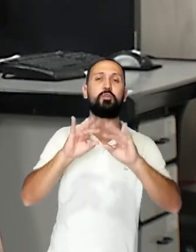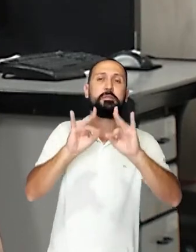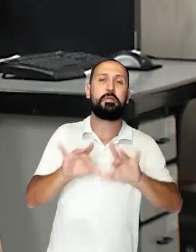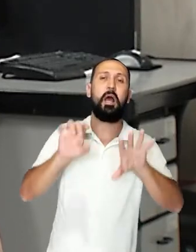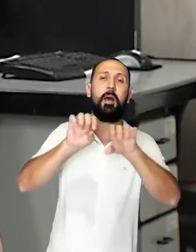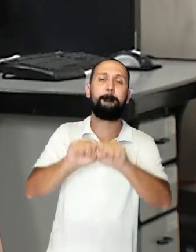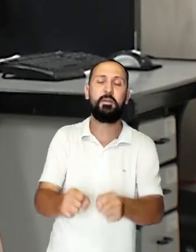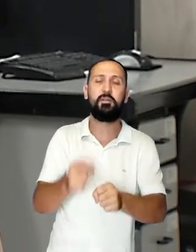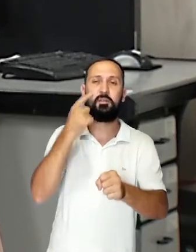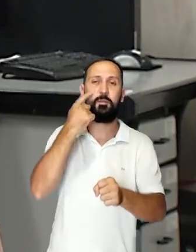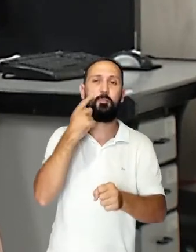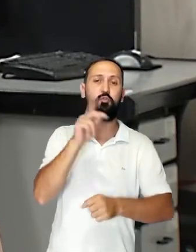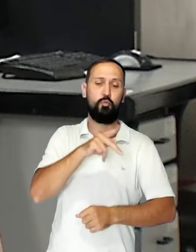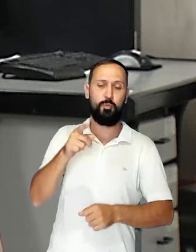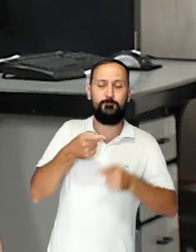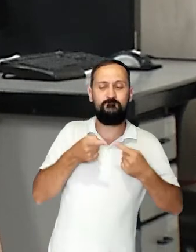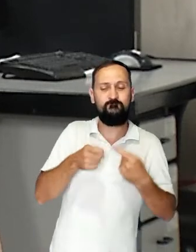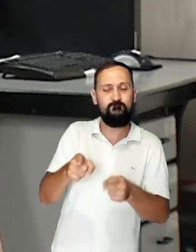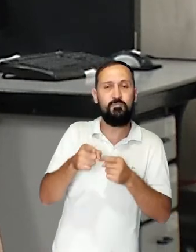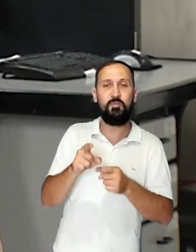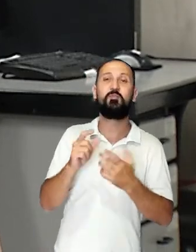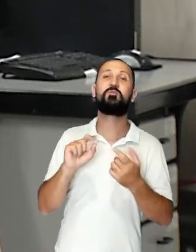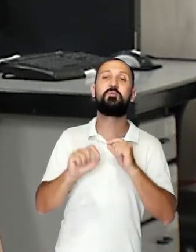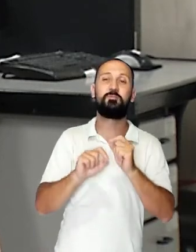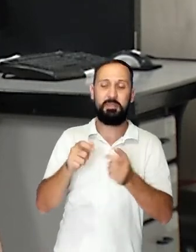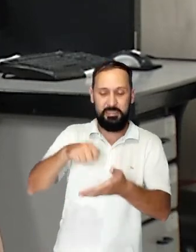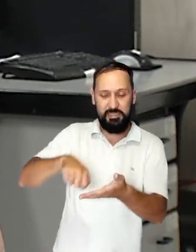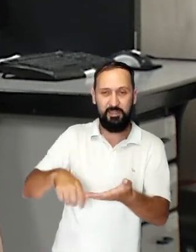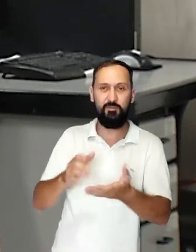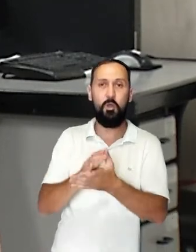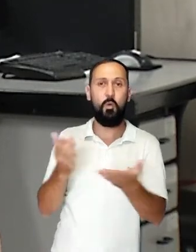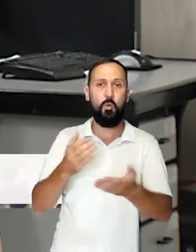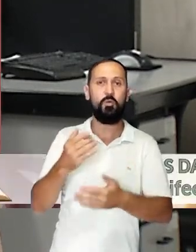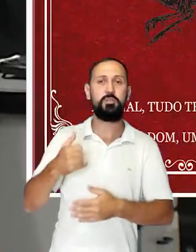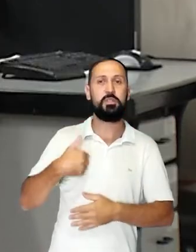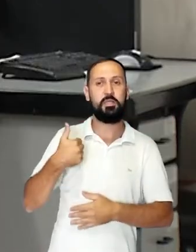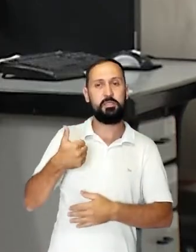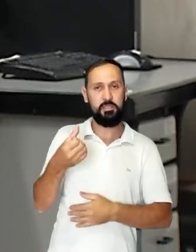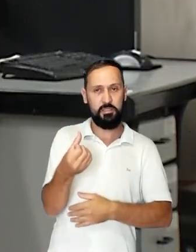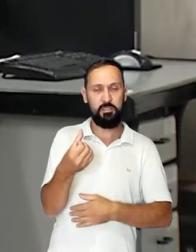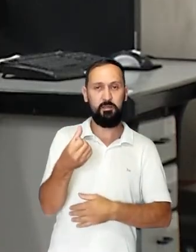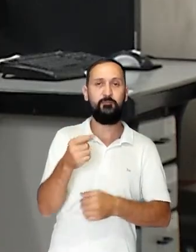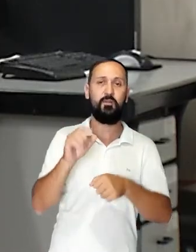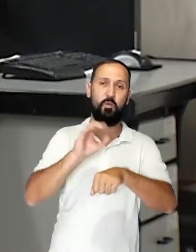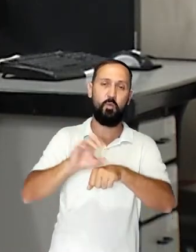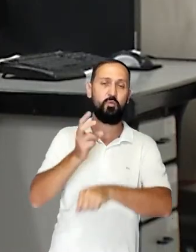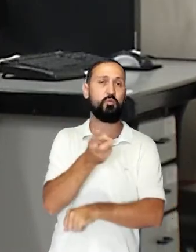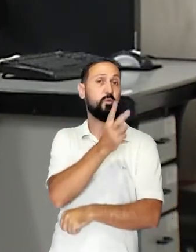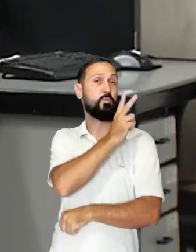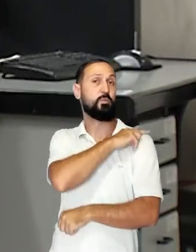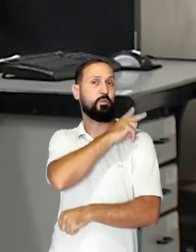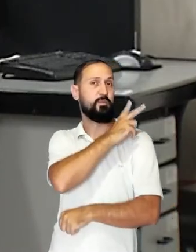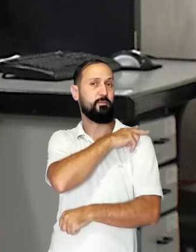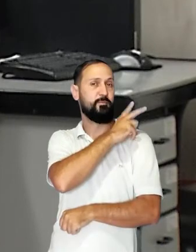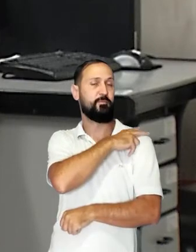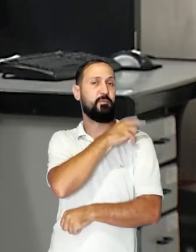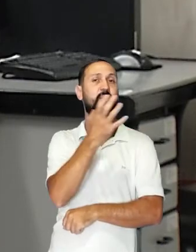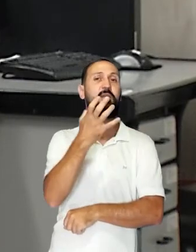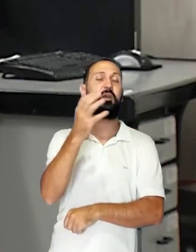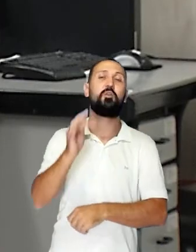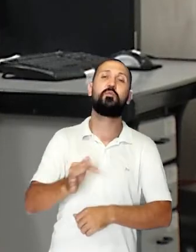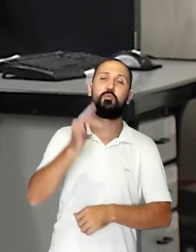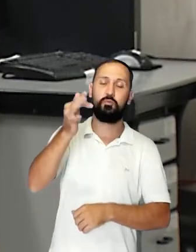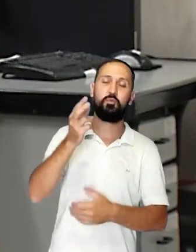Ruínas da Escuridão, após desafio lançado por seu professor. Hoje, aos 16 anos, cursa o 2º ano do